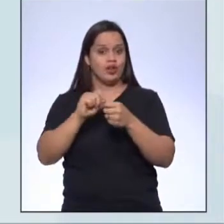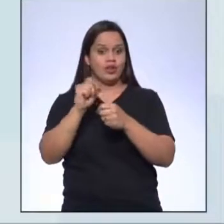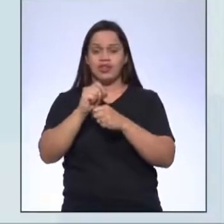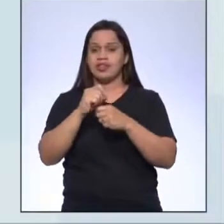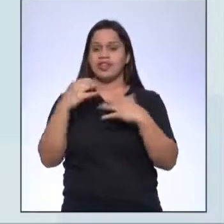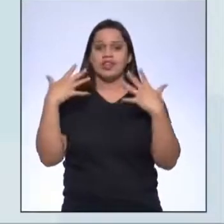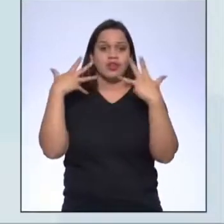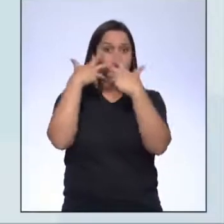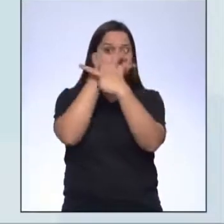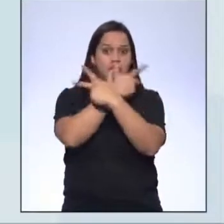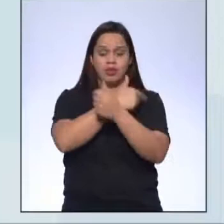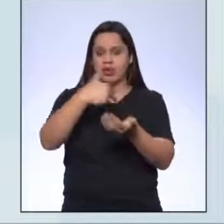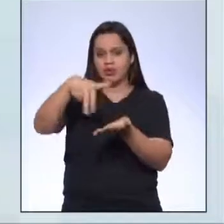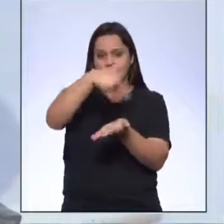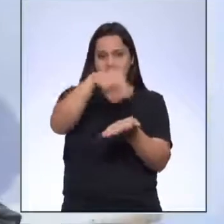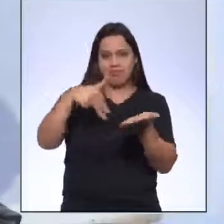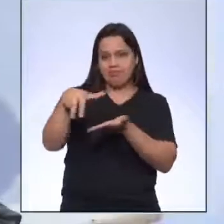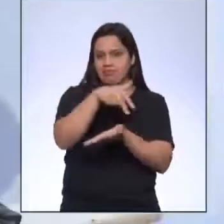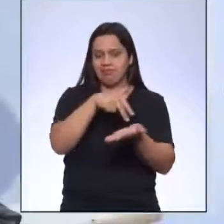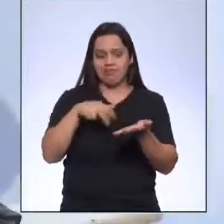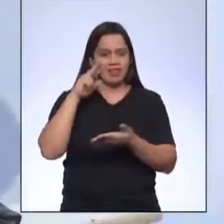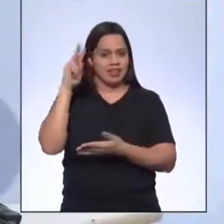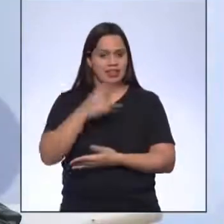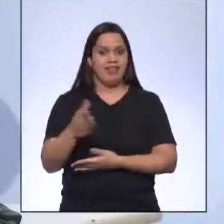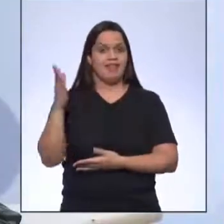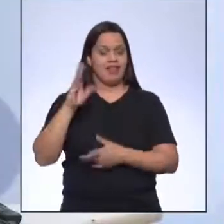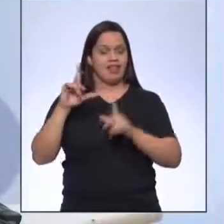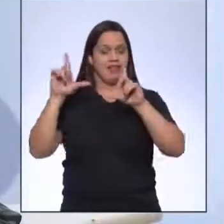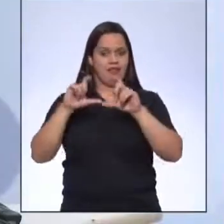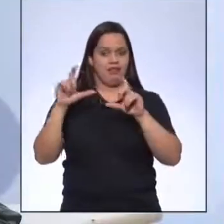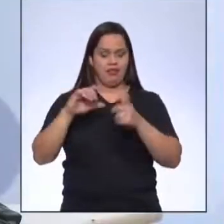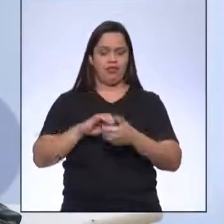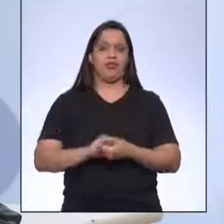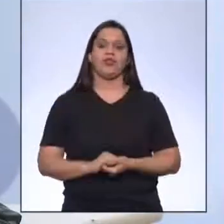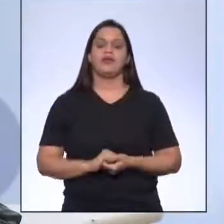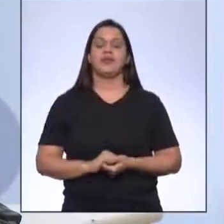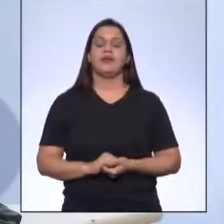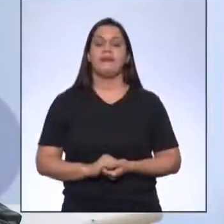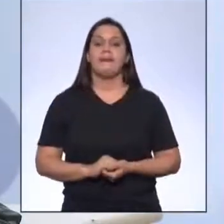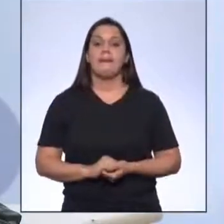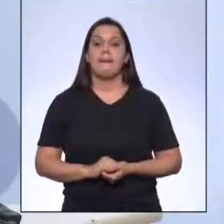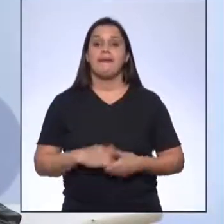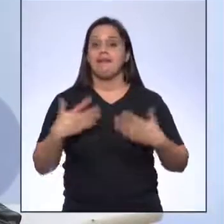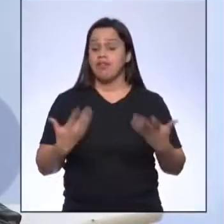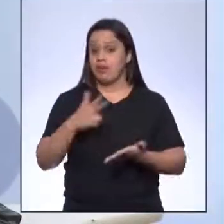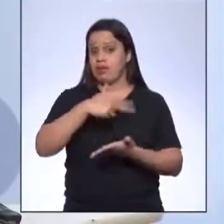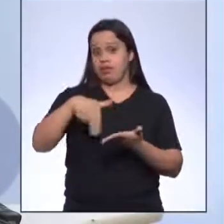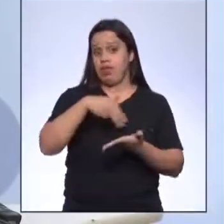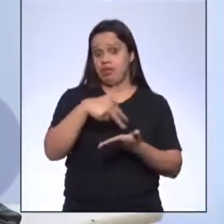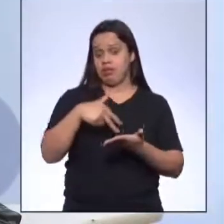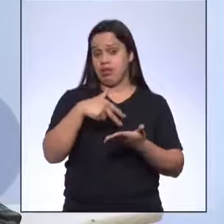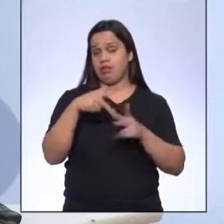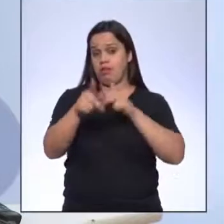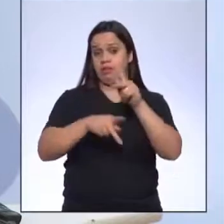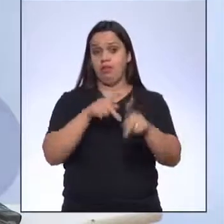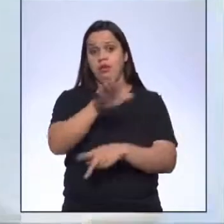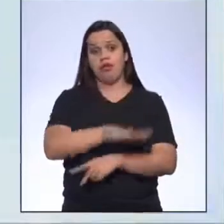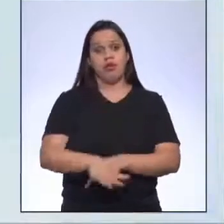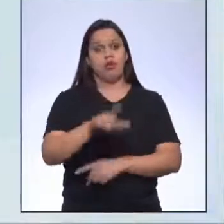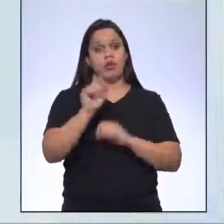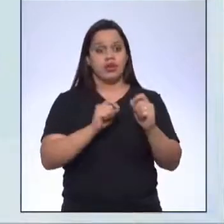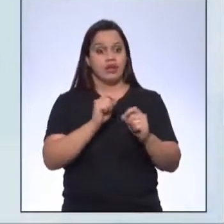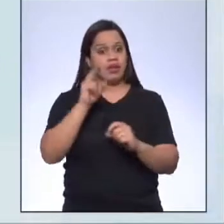um colorido todo especial à dança, conforme vocês estão vendo aí na imagem. Então, essa dança popular, pessoal, ela foi reconhecida